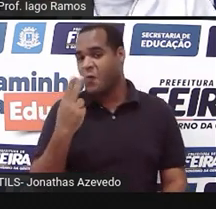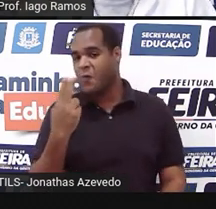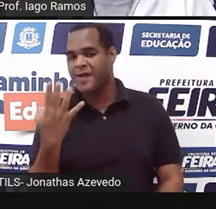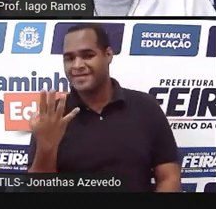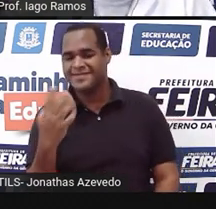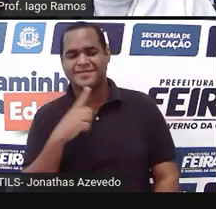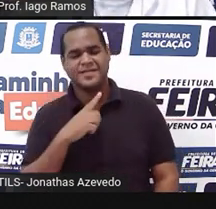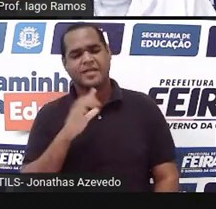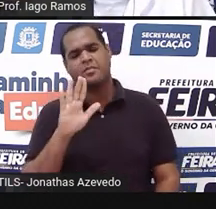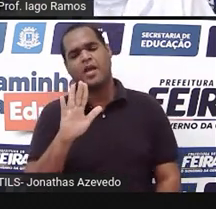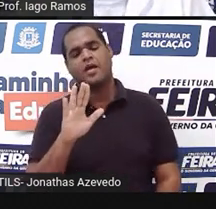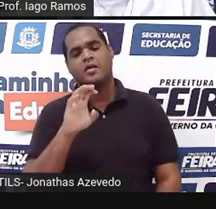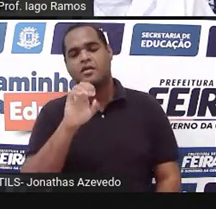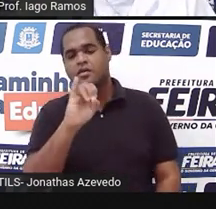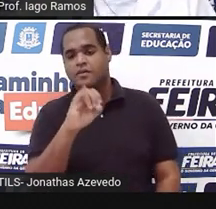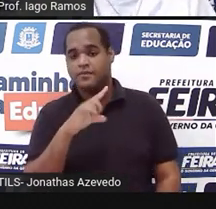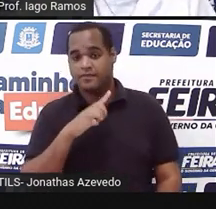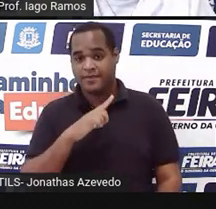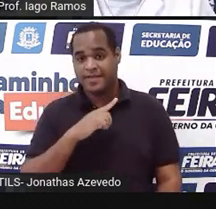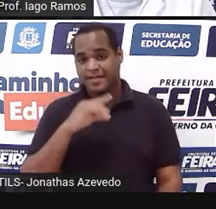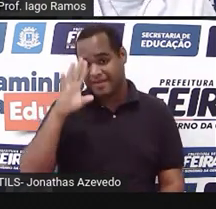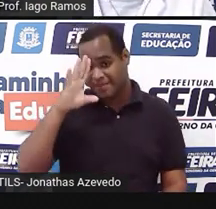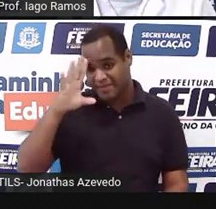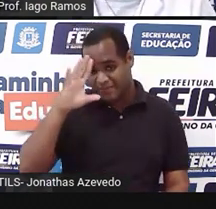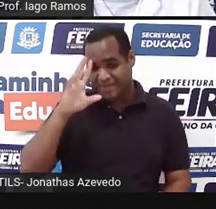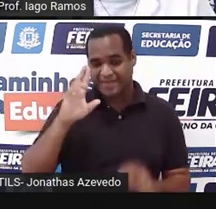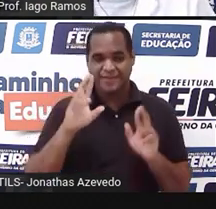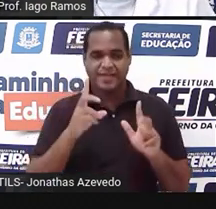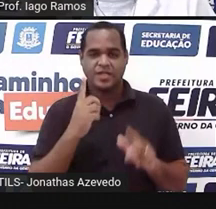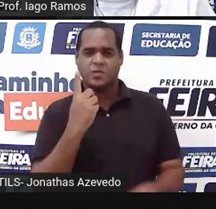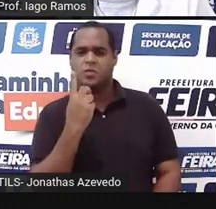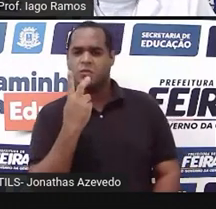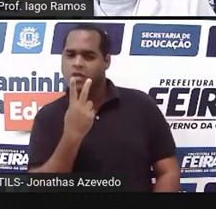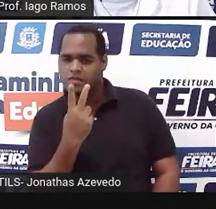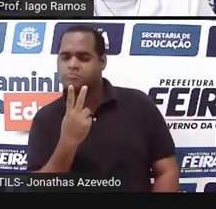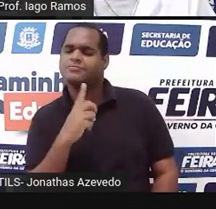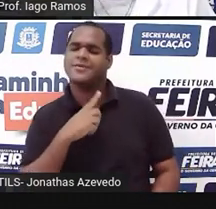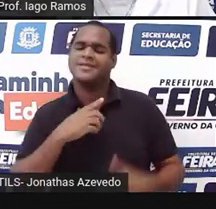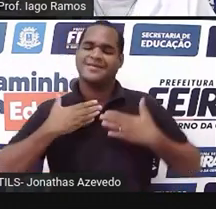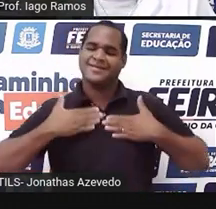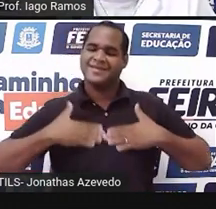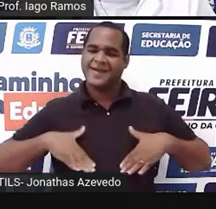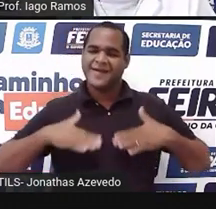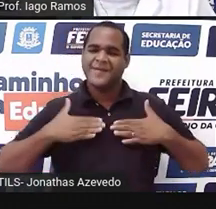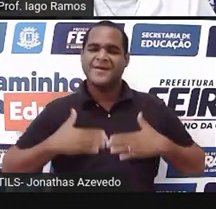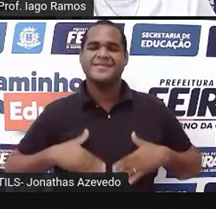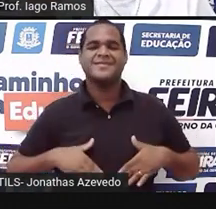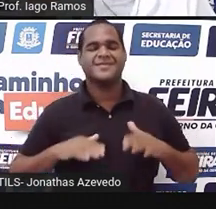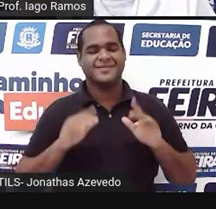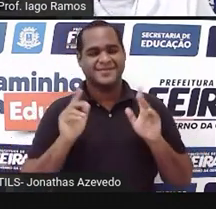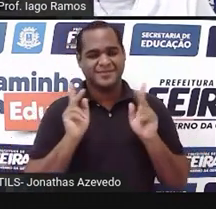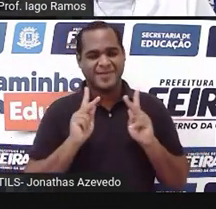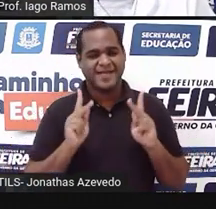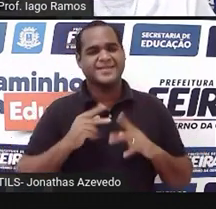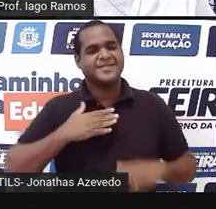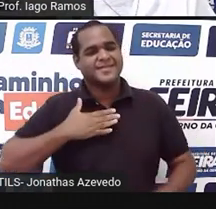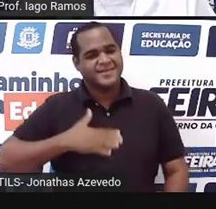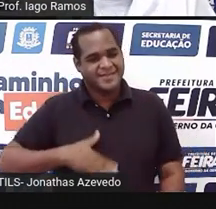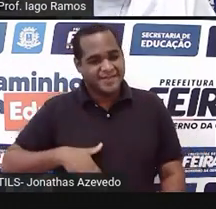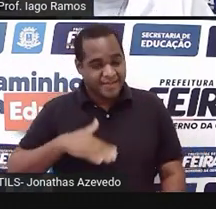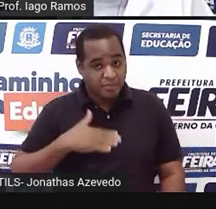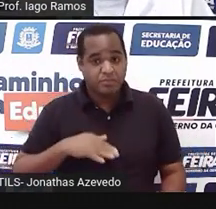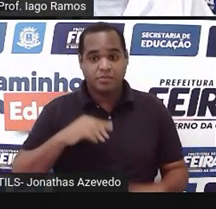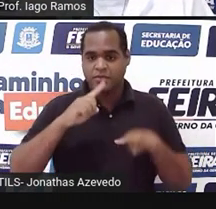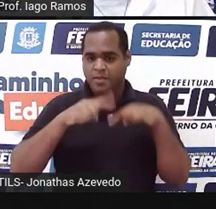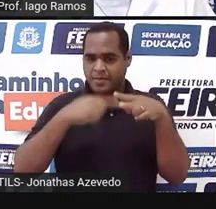mas caso você tenha pensado no número 1 número 2 calma fica tranquilo fica tranquila